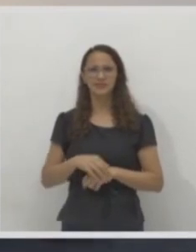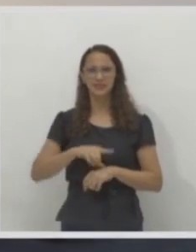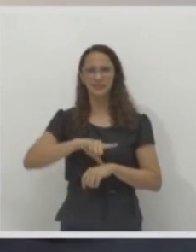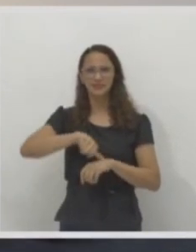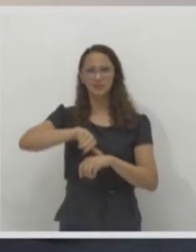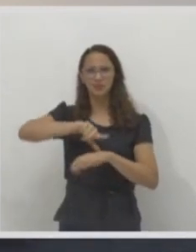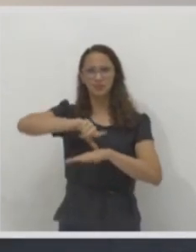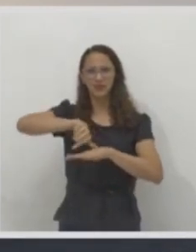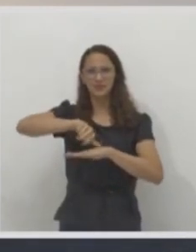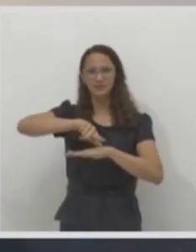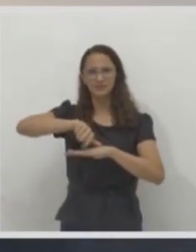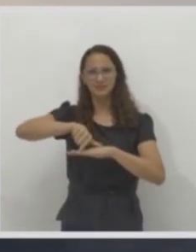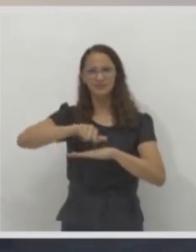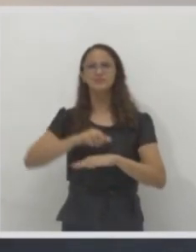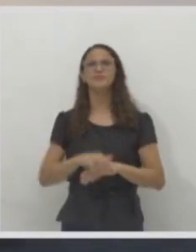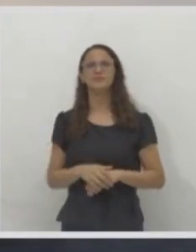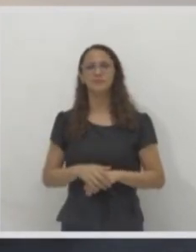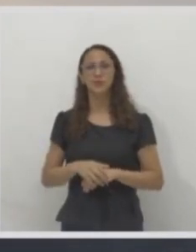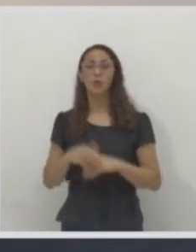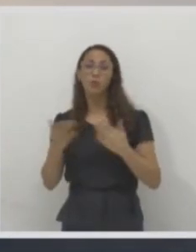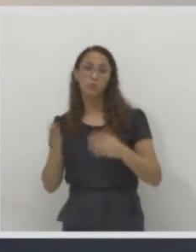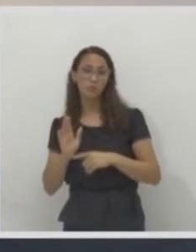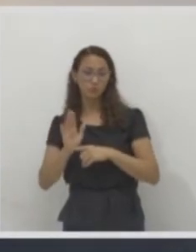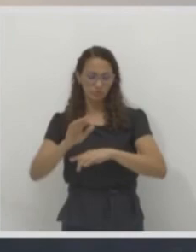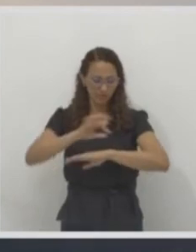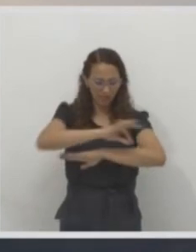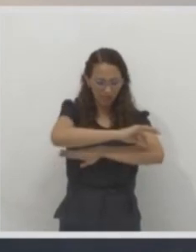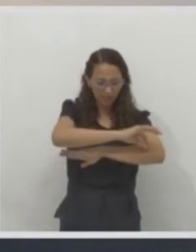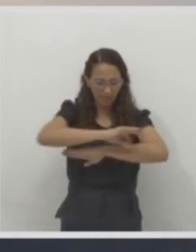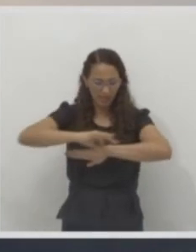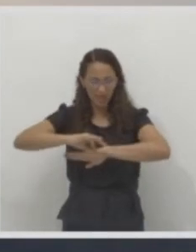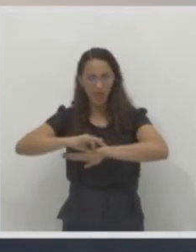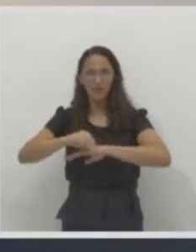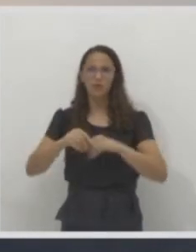aos lados é uma régua, é uma trena.